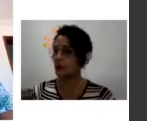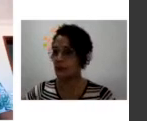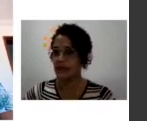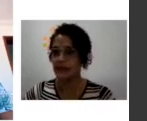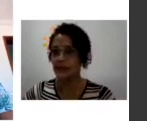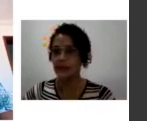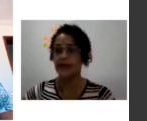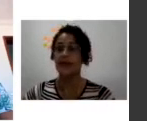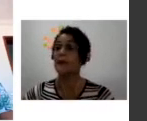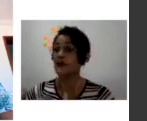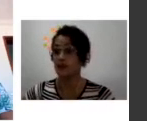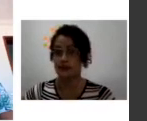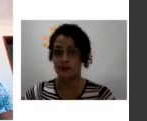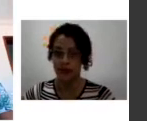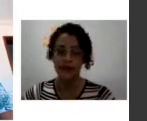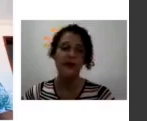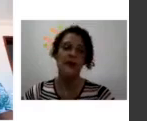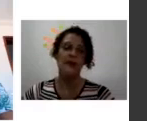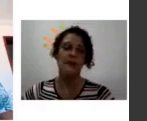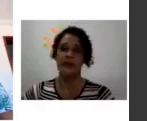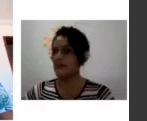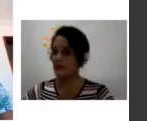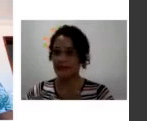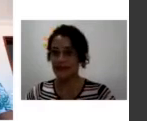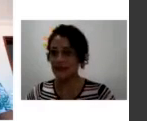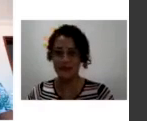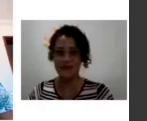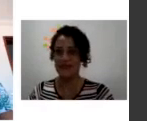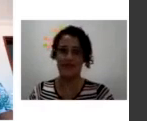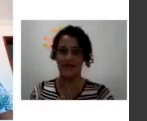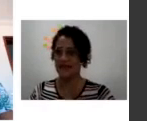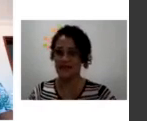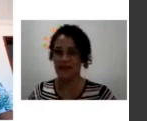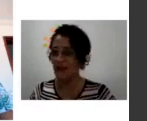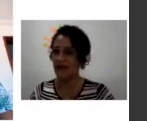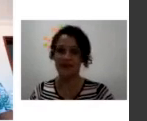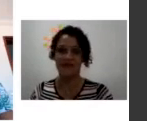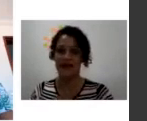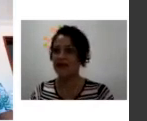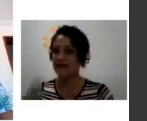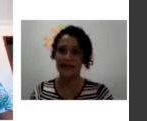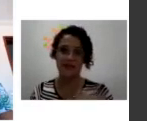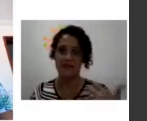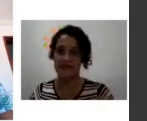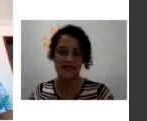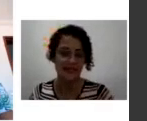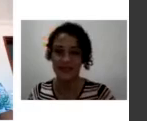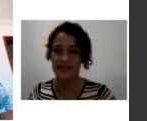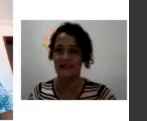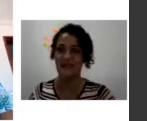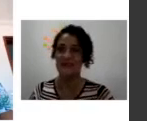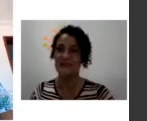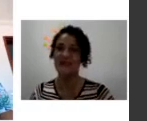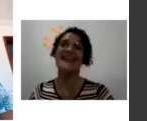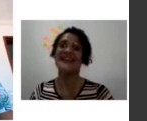Foi todo um aprendizado para ele, para a gente também, porque a gente, naquela loucura de querer conhecer a escola, vai, não vai, quem tomou vacina,